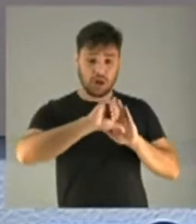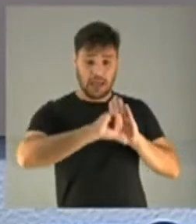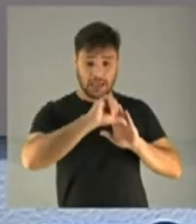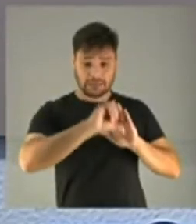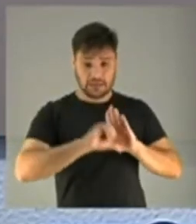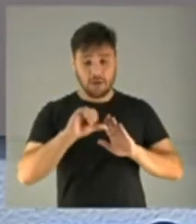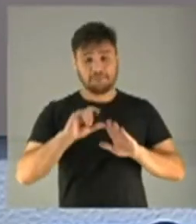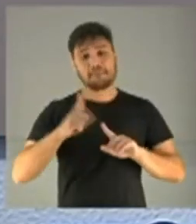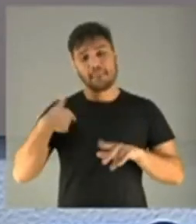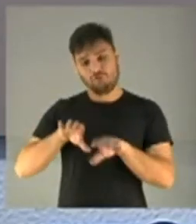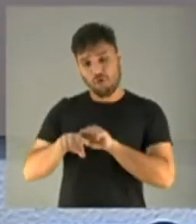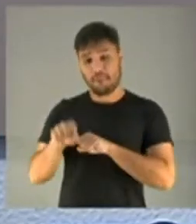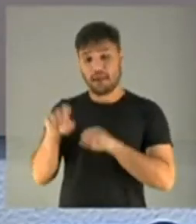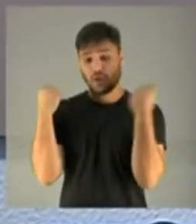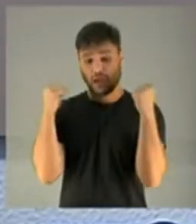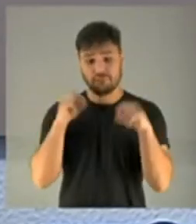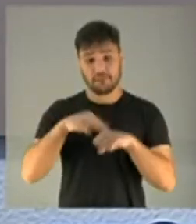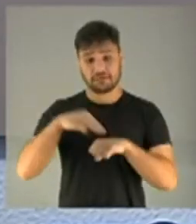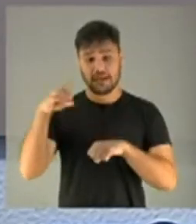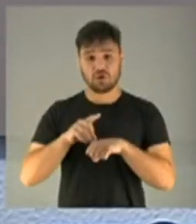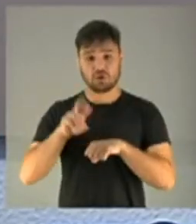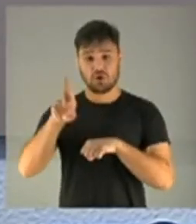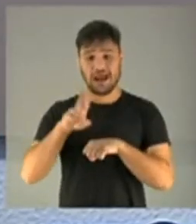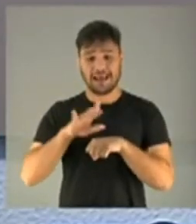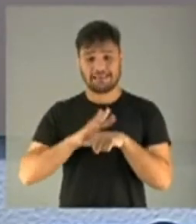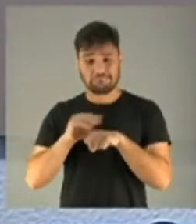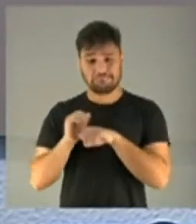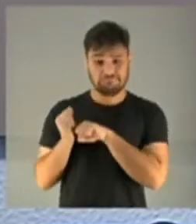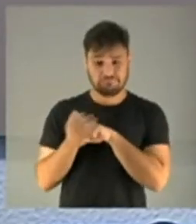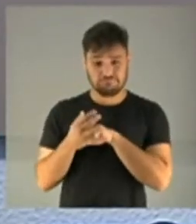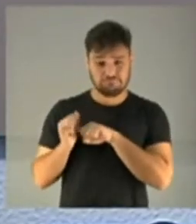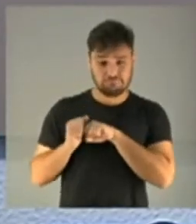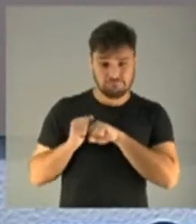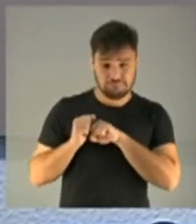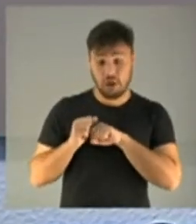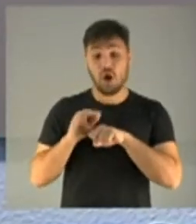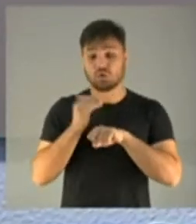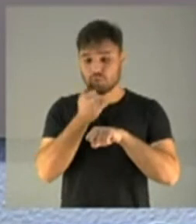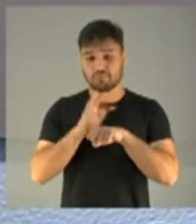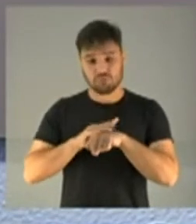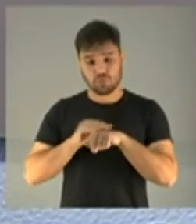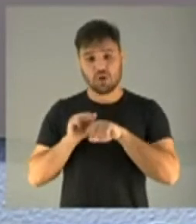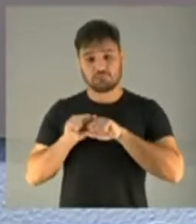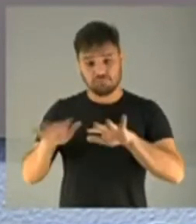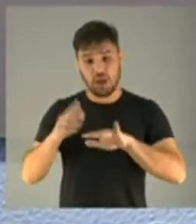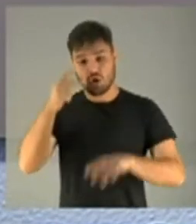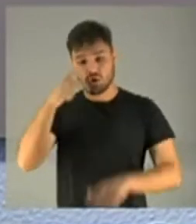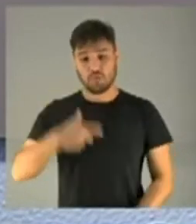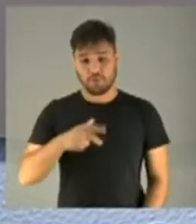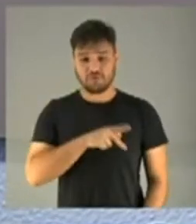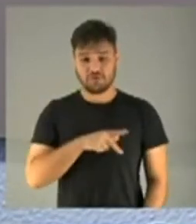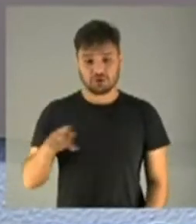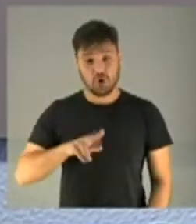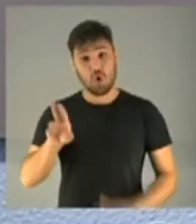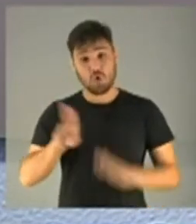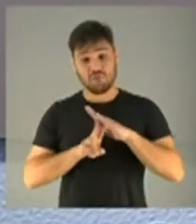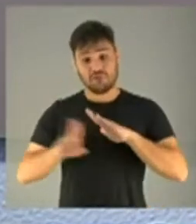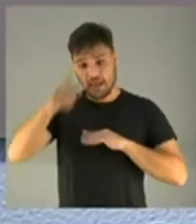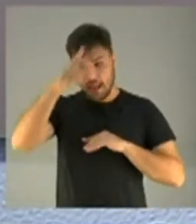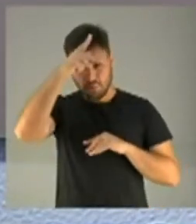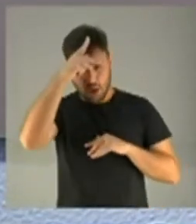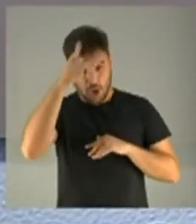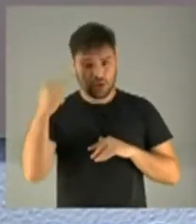graduação em Educação Física, mestrado e doutorado em Epidemiologia. Sou professor da Universidade Federal de Pelotas e coordeno o